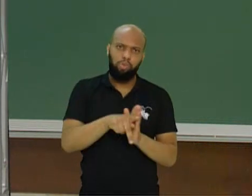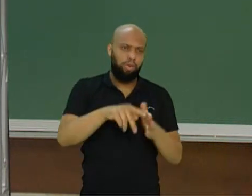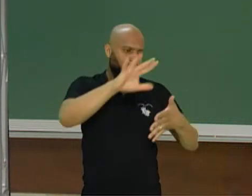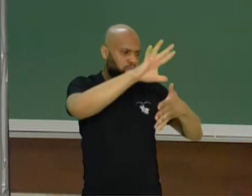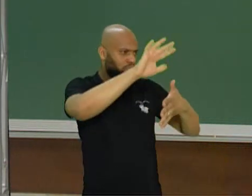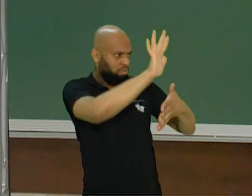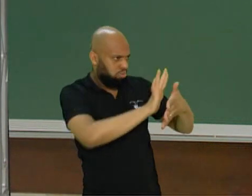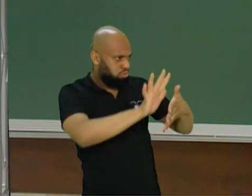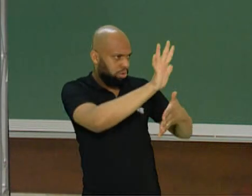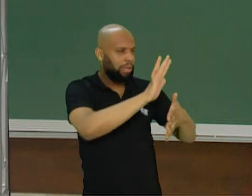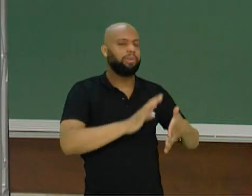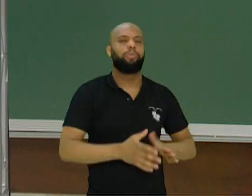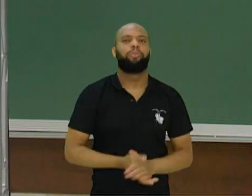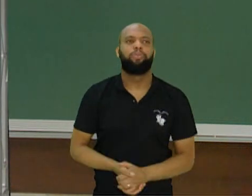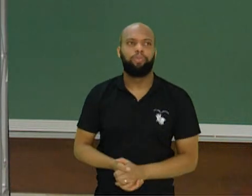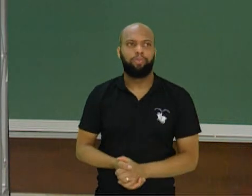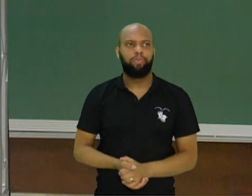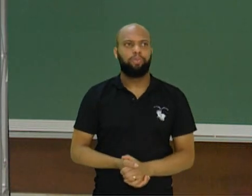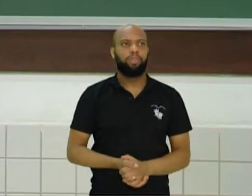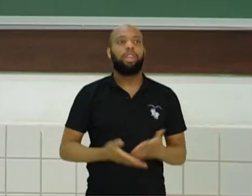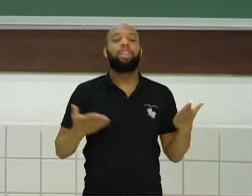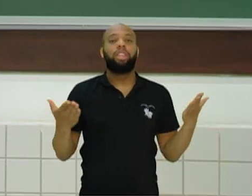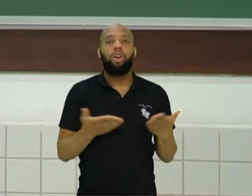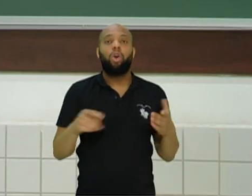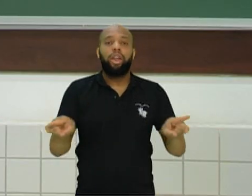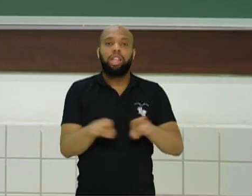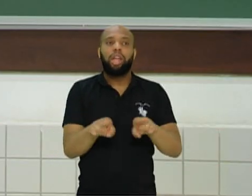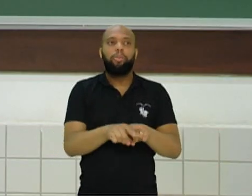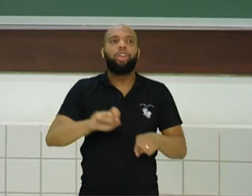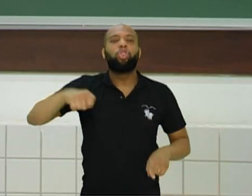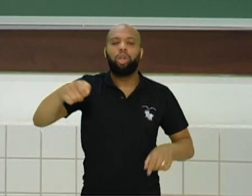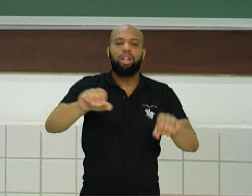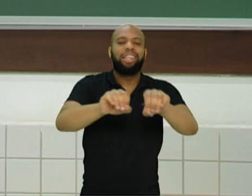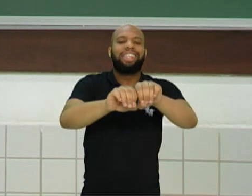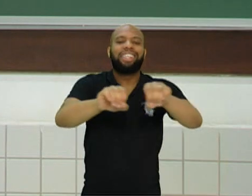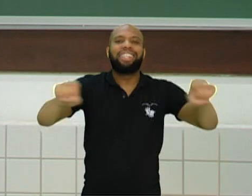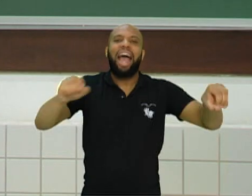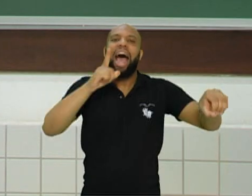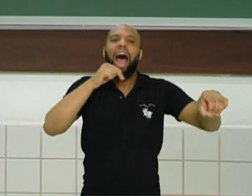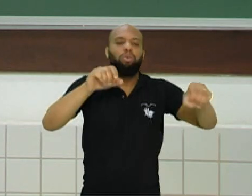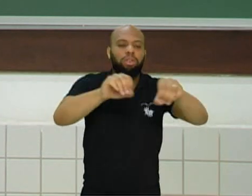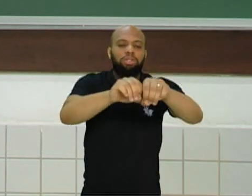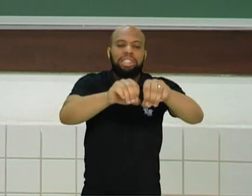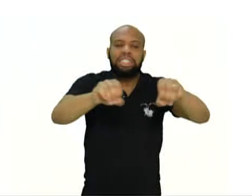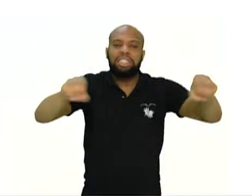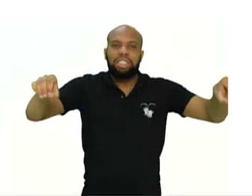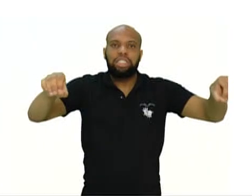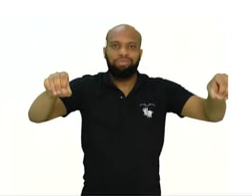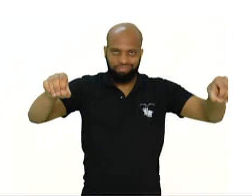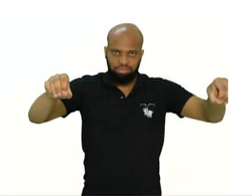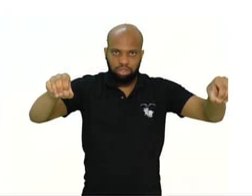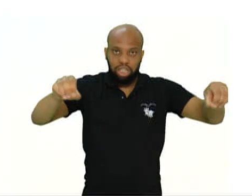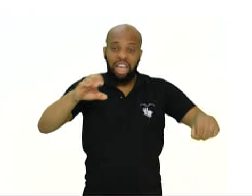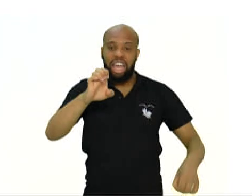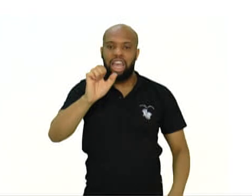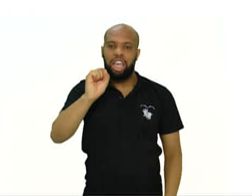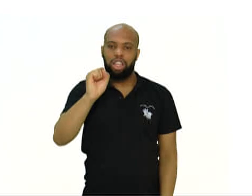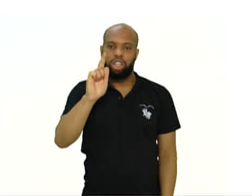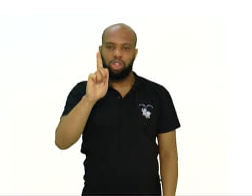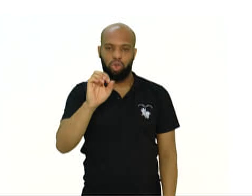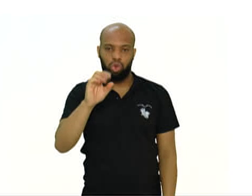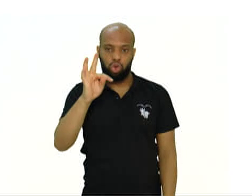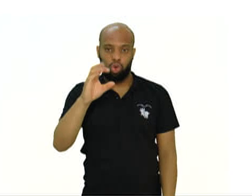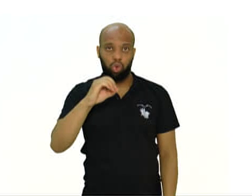continente americano. E vamos falar também um pouquinho da questão do esgoto, né? Então, o esgoto, o alto teor